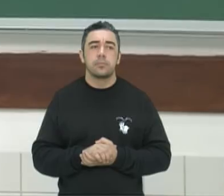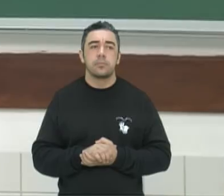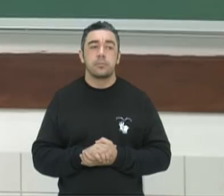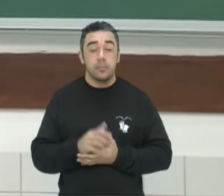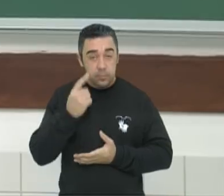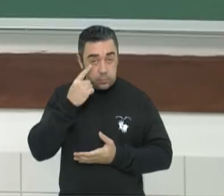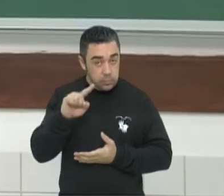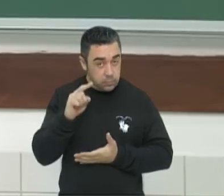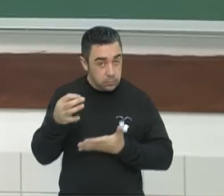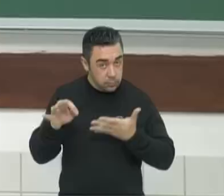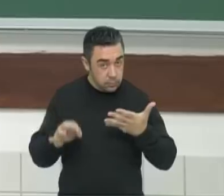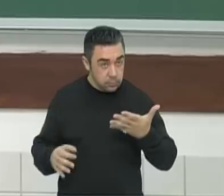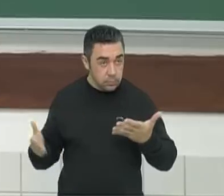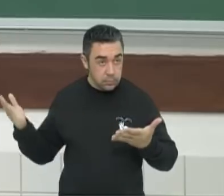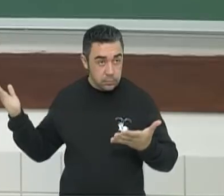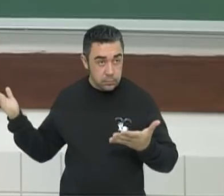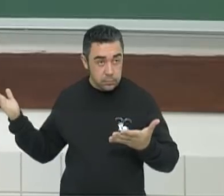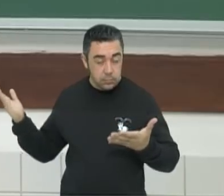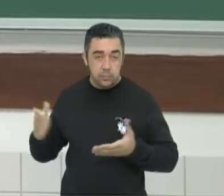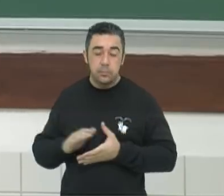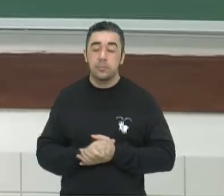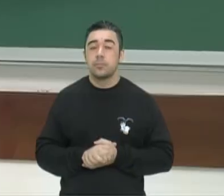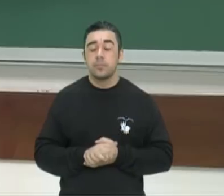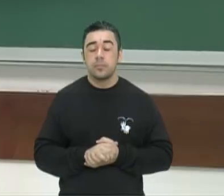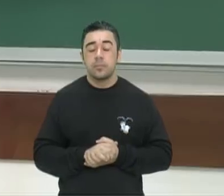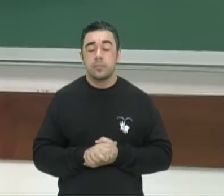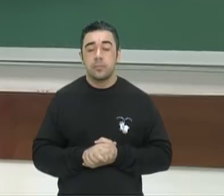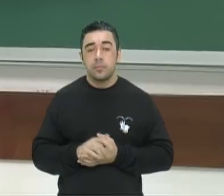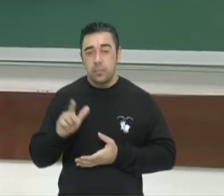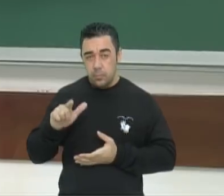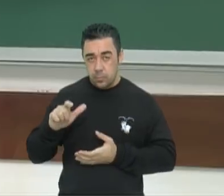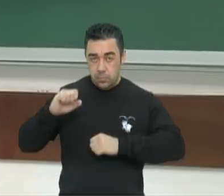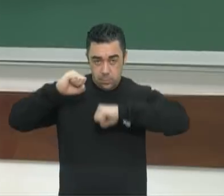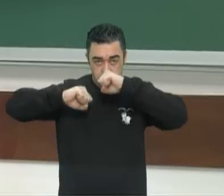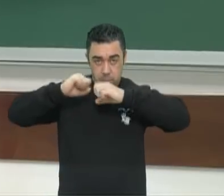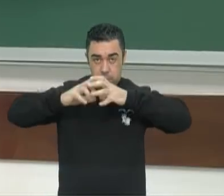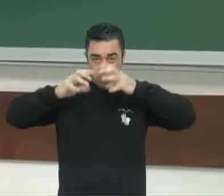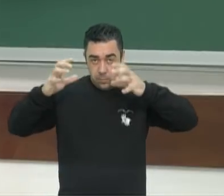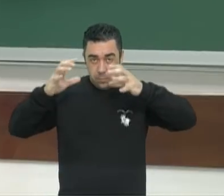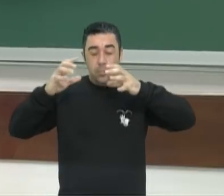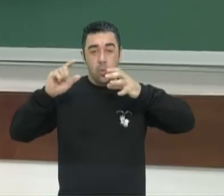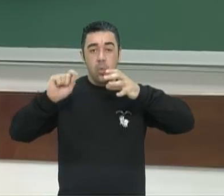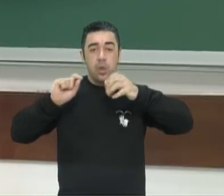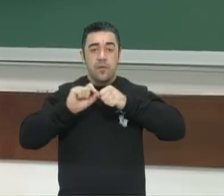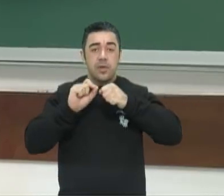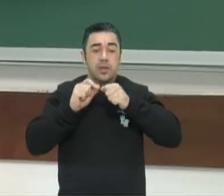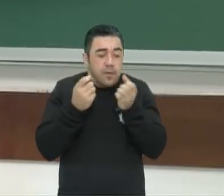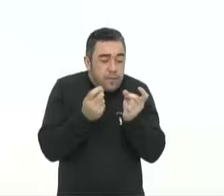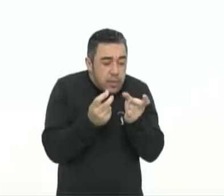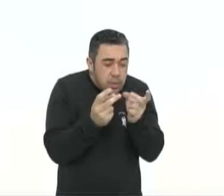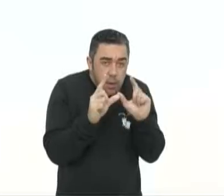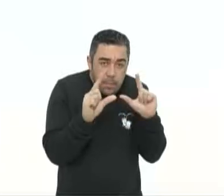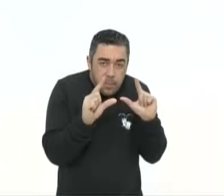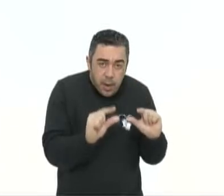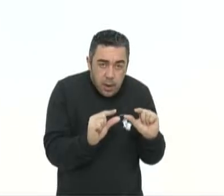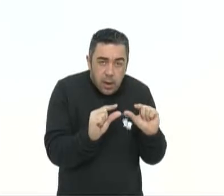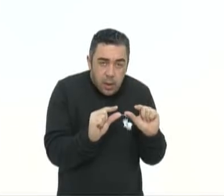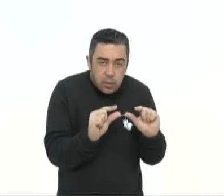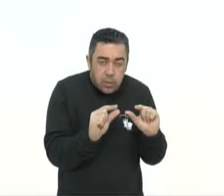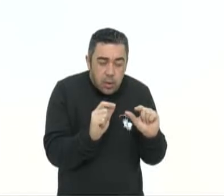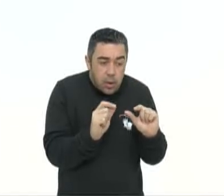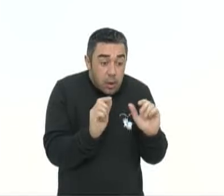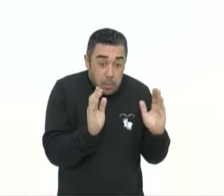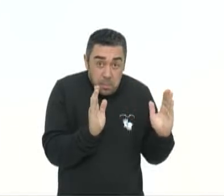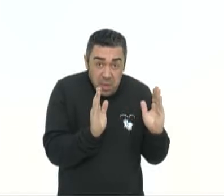Vamos para a correção? Vamos lá? O grande industrial reduziu o preço de um determinado produto por um longo período de